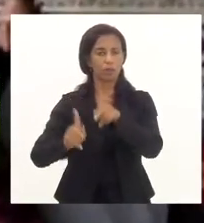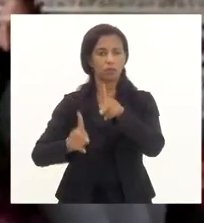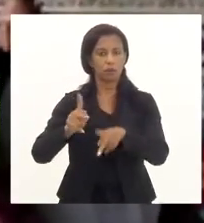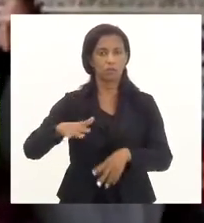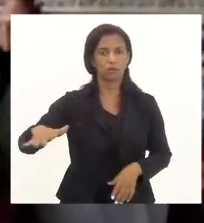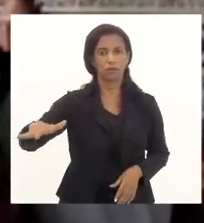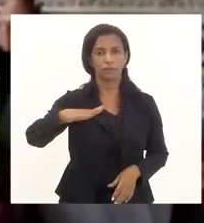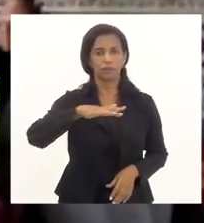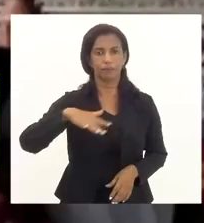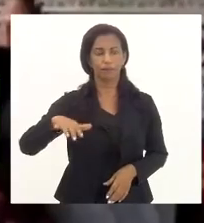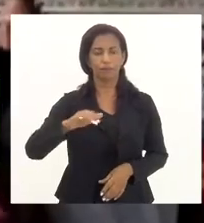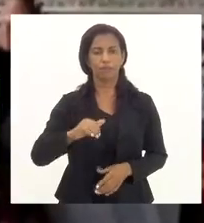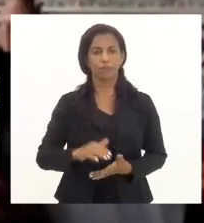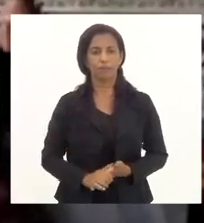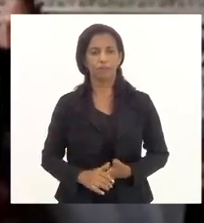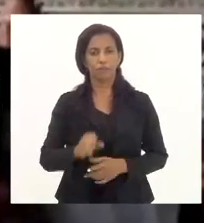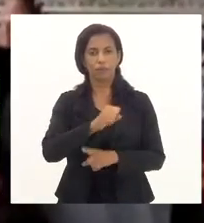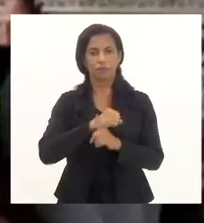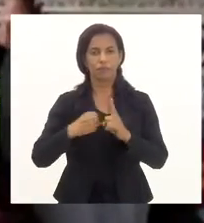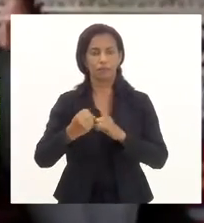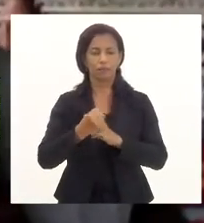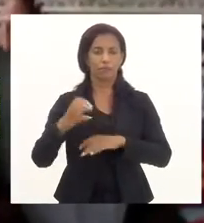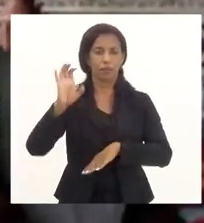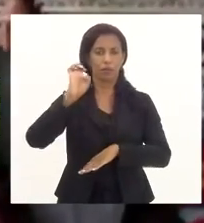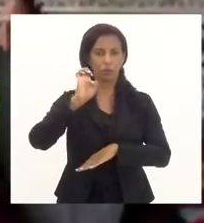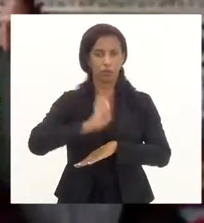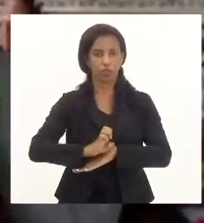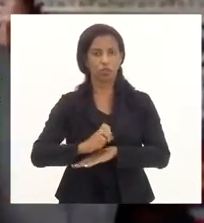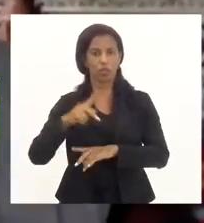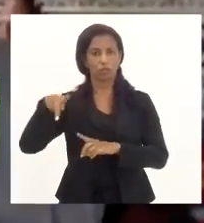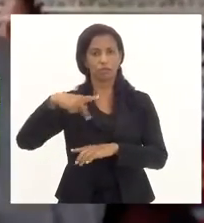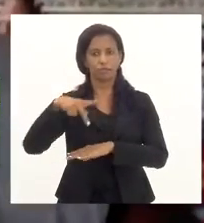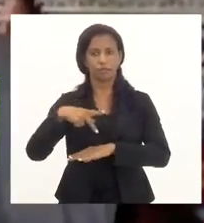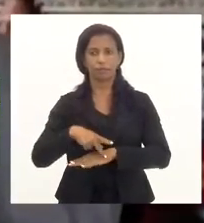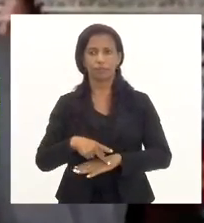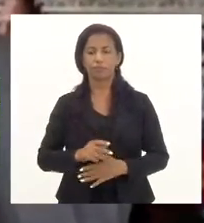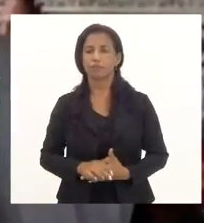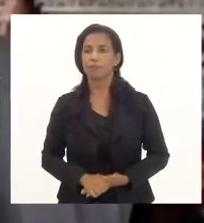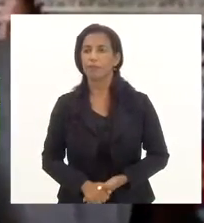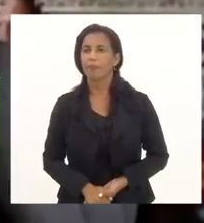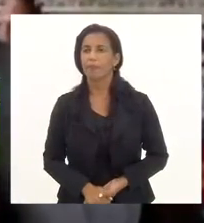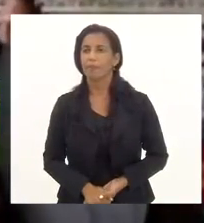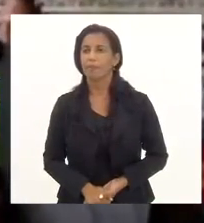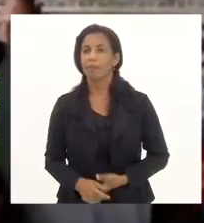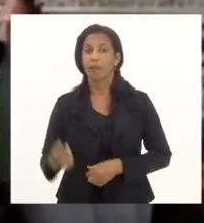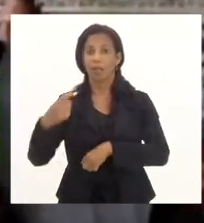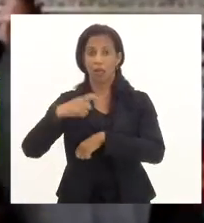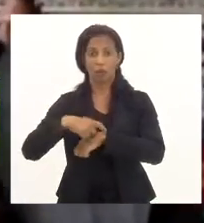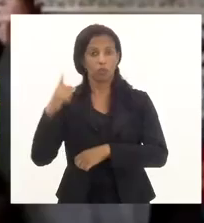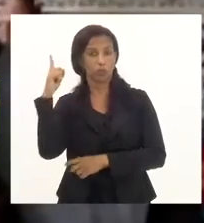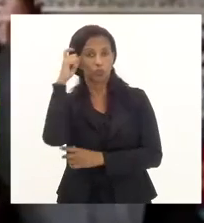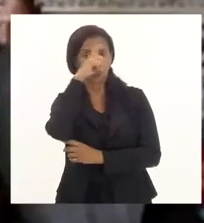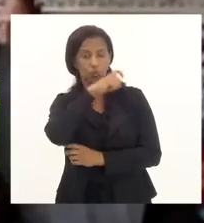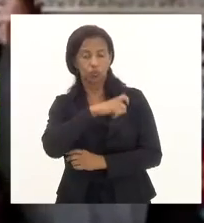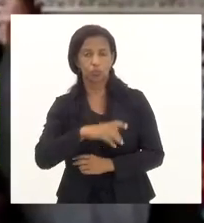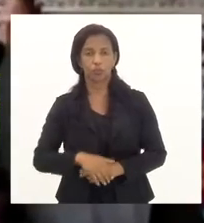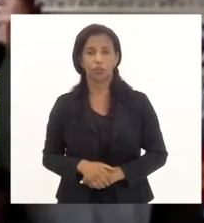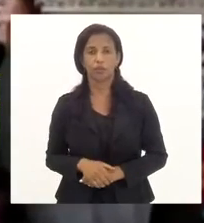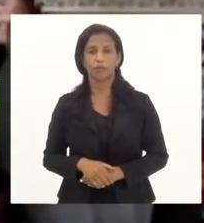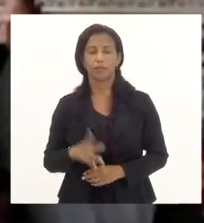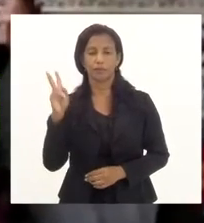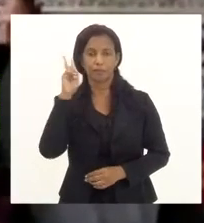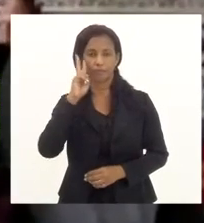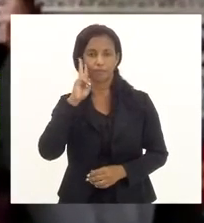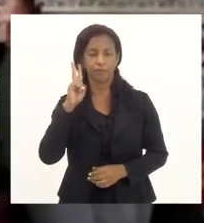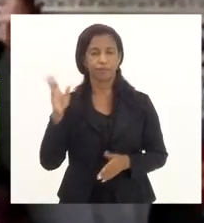a maioria social desse estado desse país é um momento dramático dessa quadra